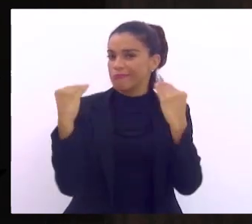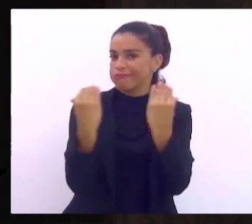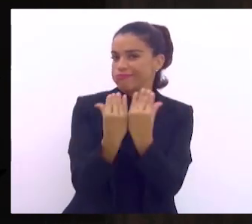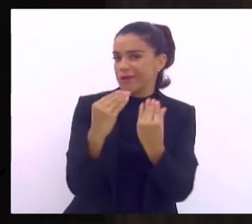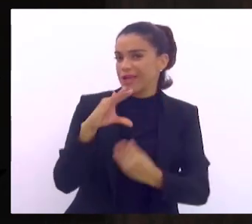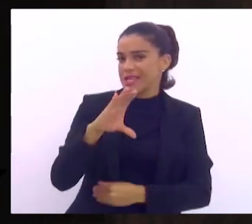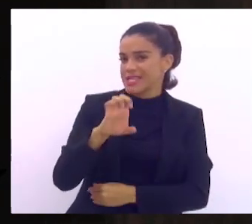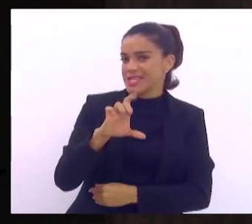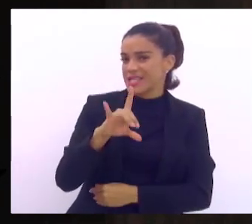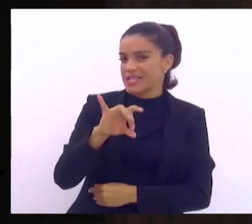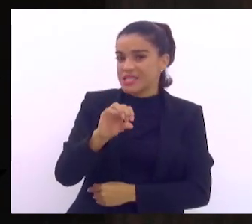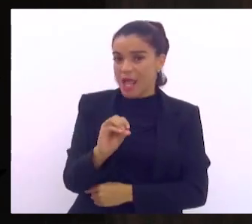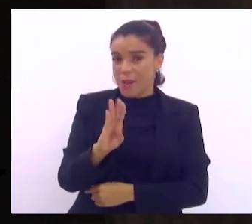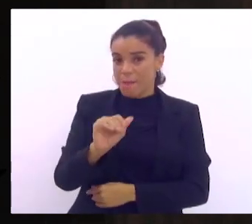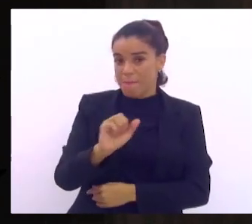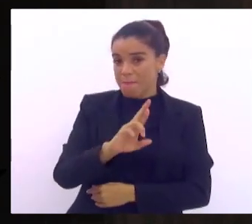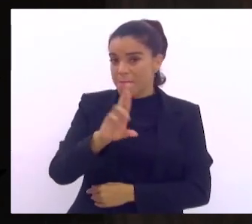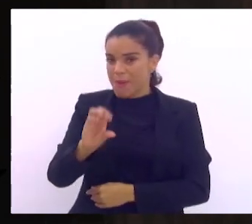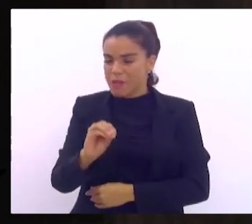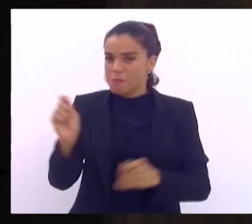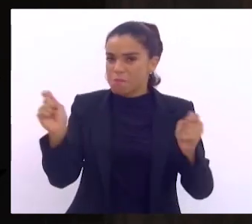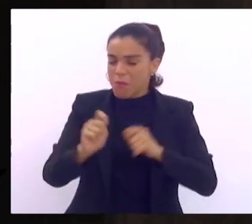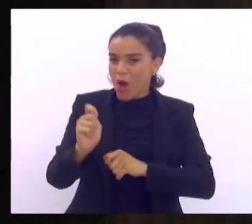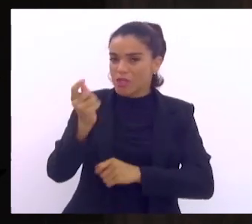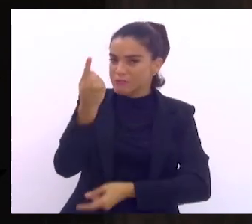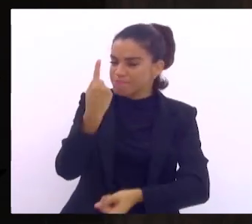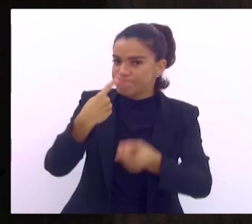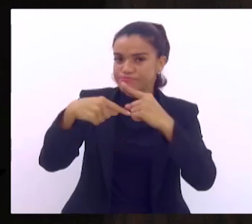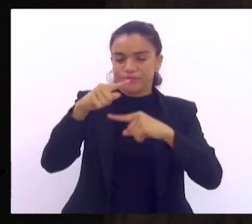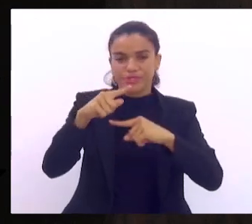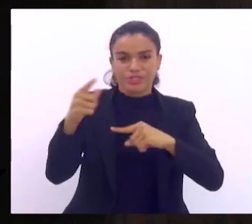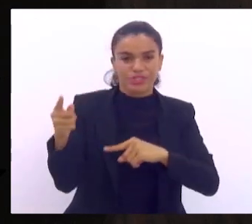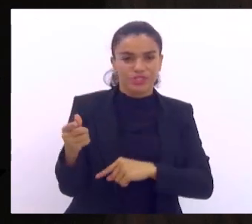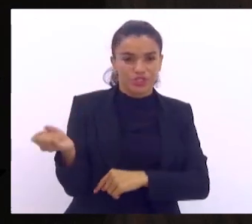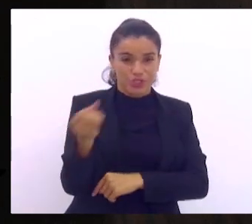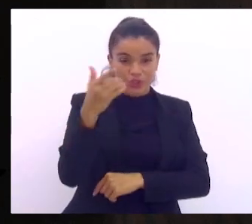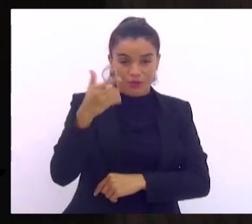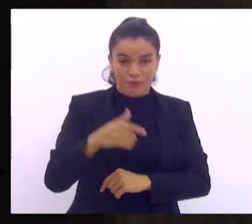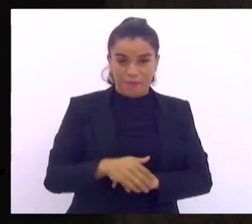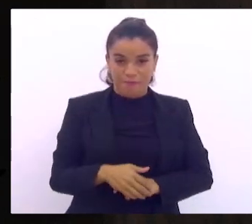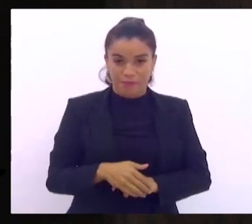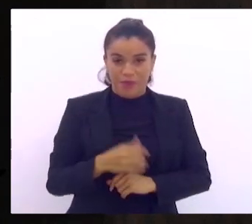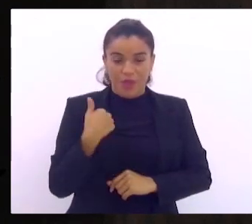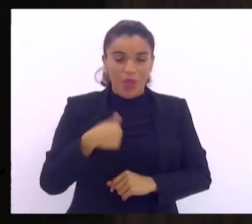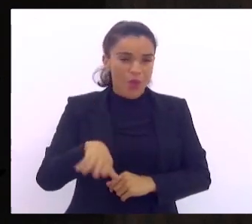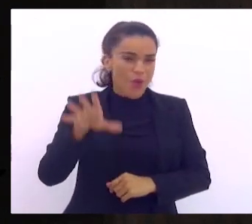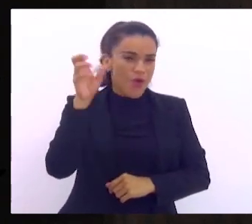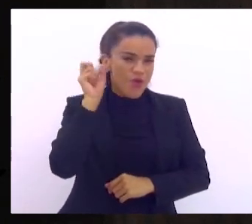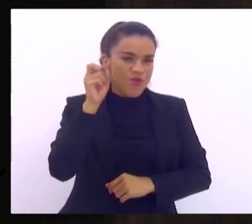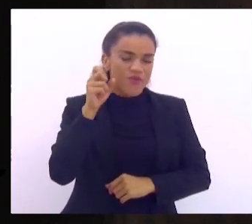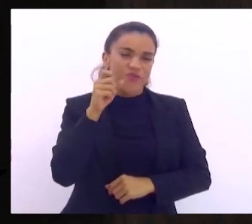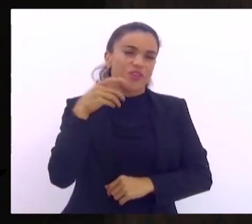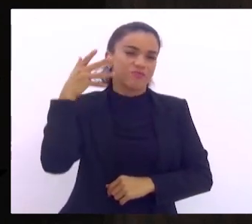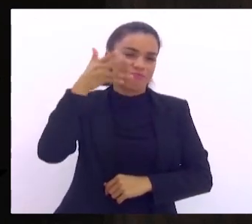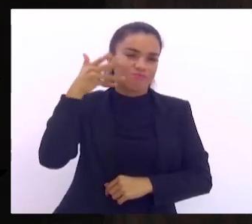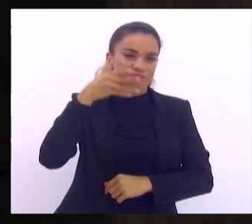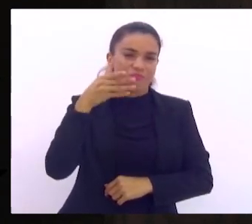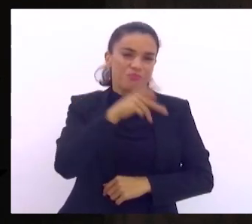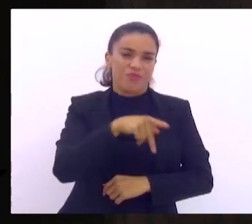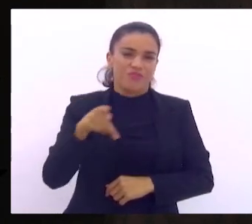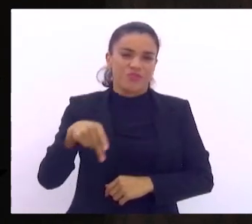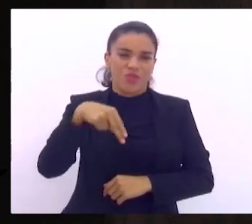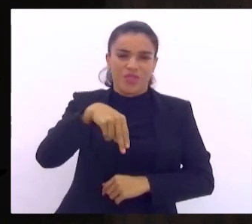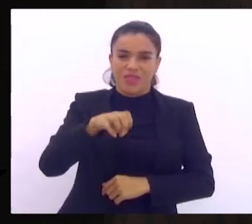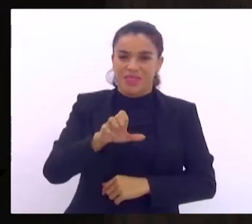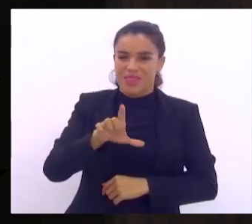Barros possa estar de volta. Eu me emocionei ouvindo as palavras do professor Nelson, porque foi passando um